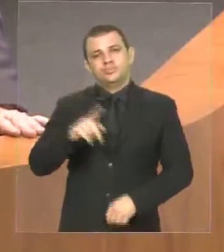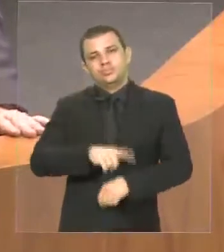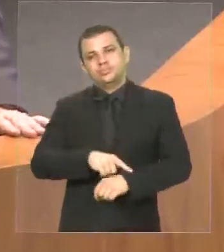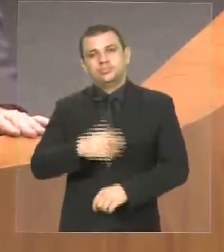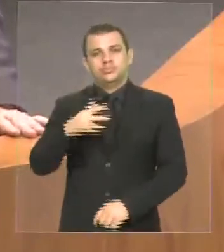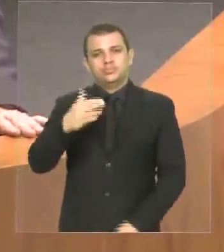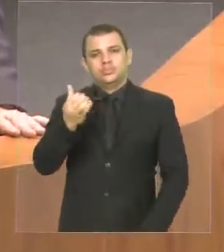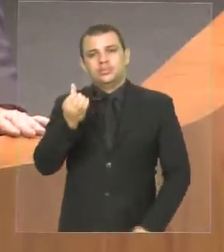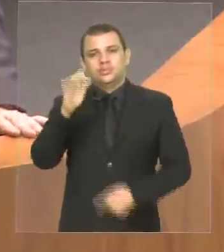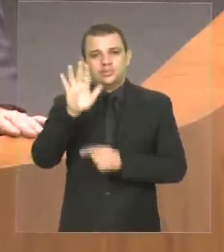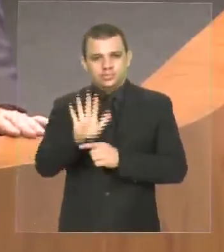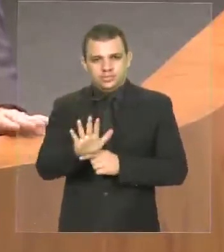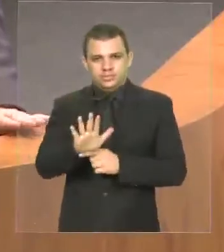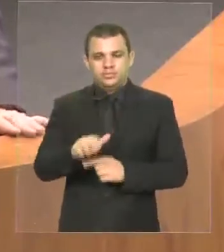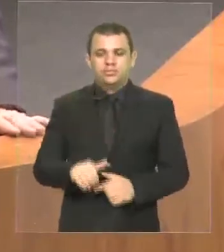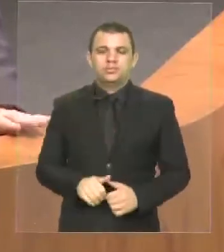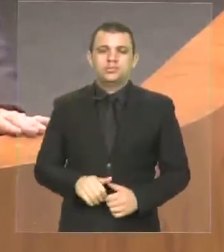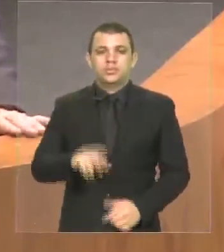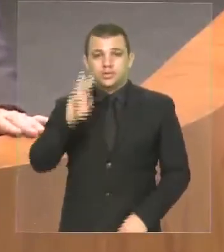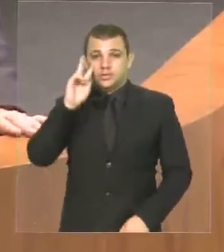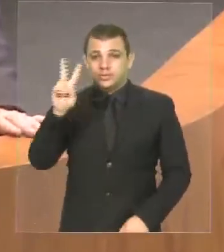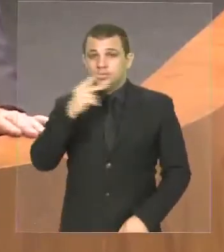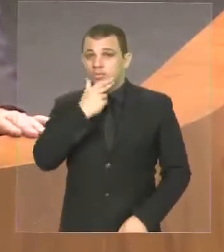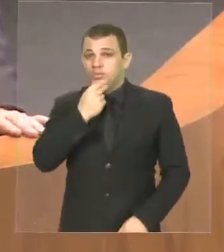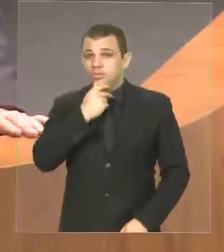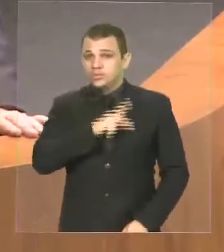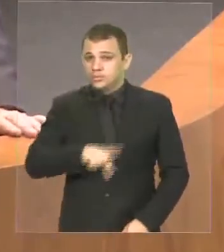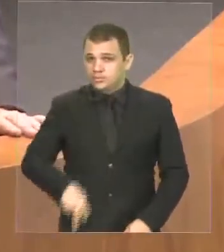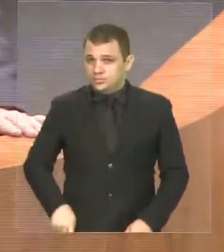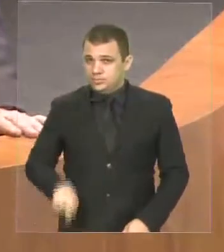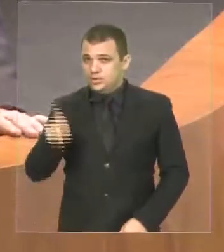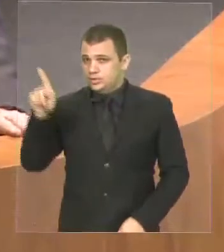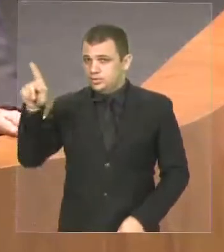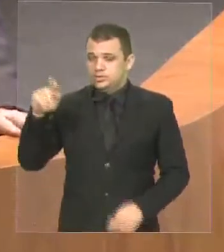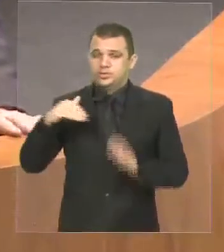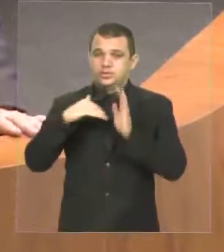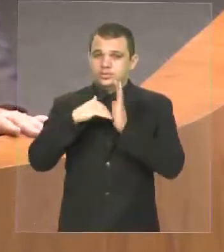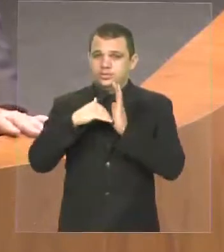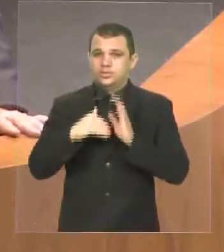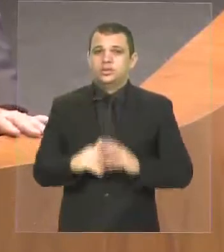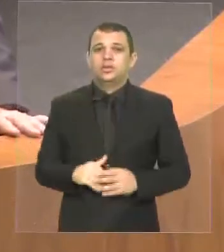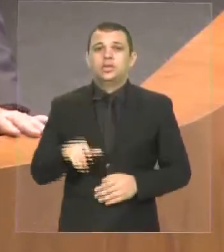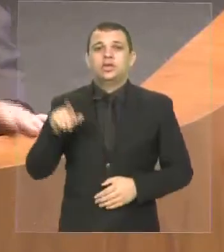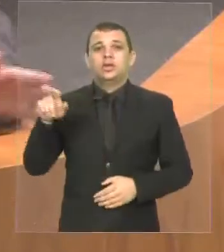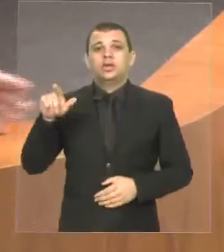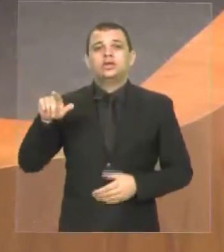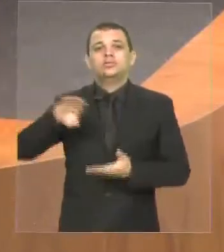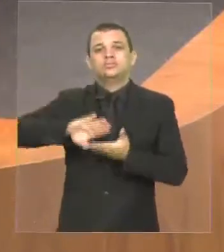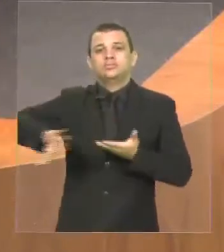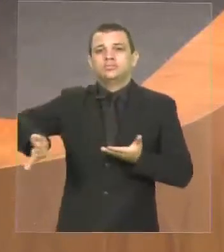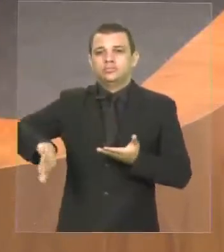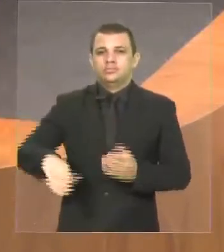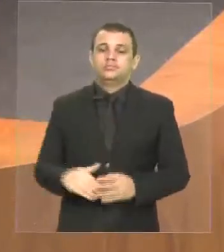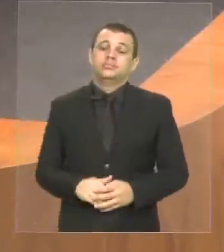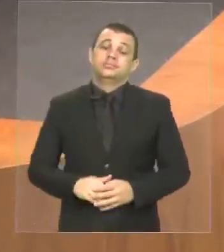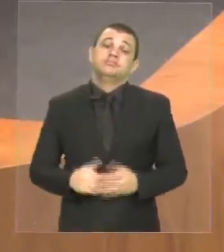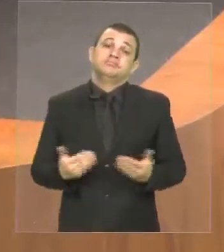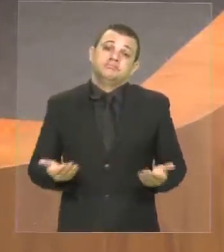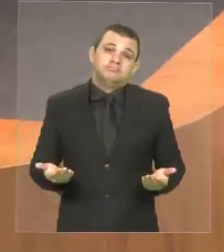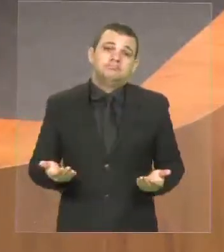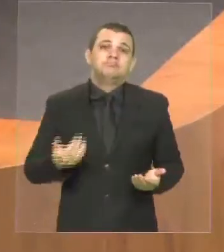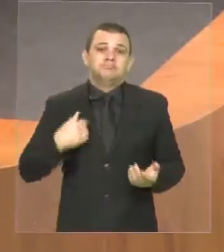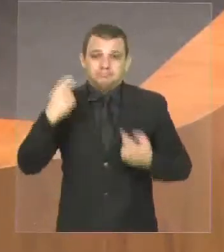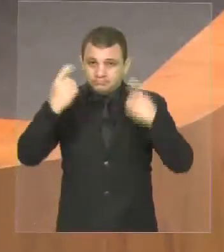horas, o presidente do Senado foi afastado. Eu, como eu dizia, isso aí é muito